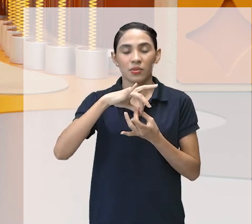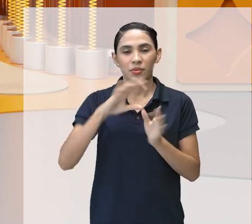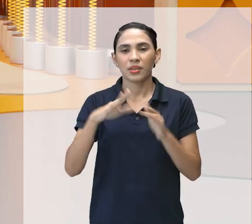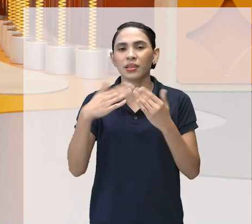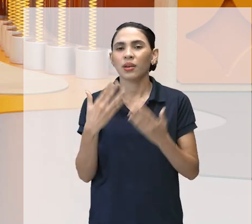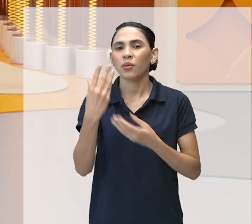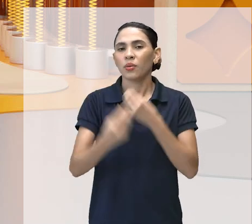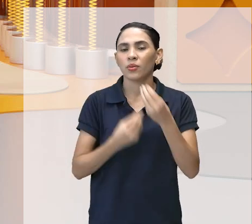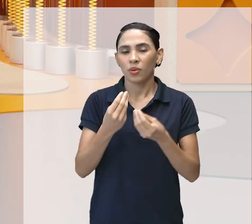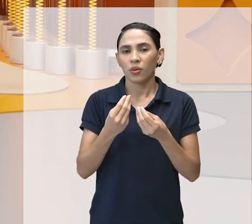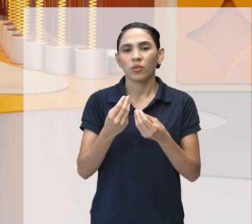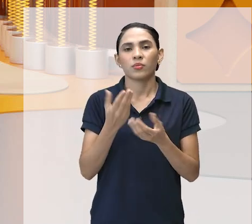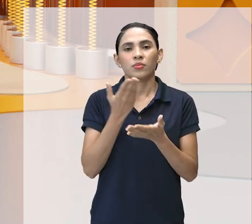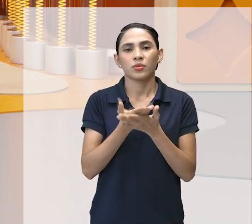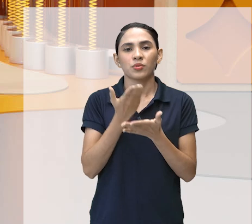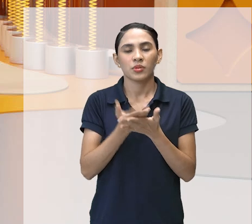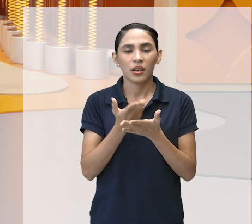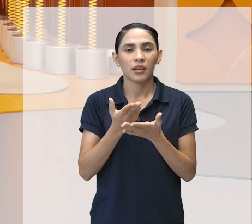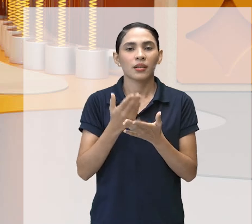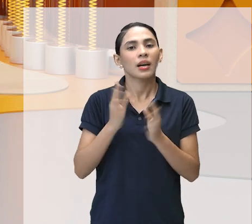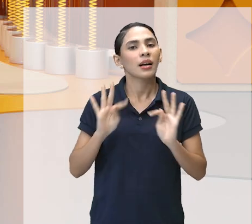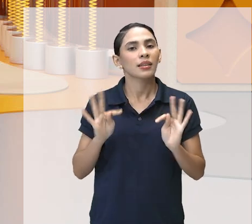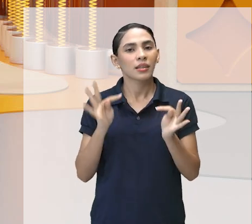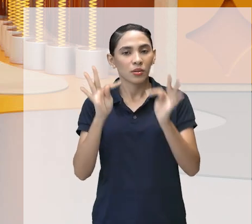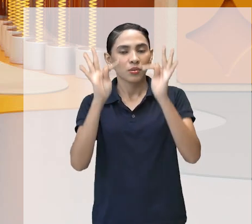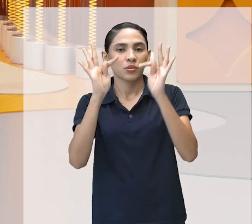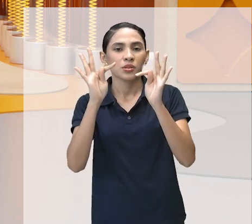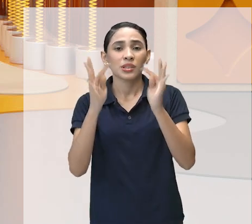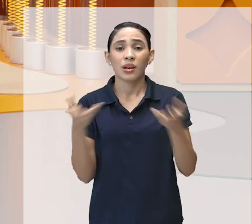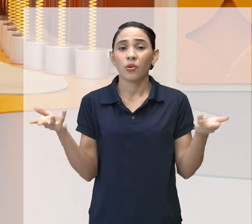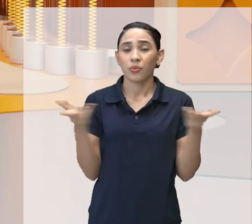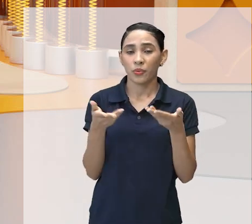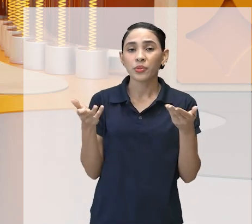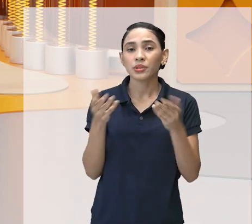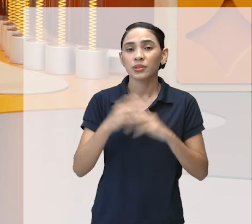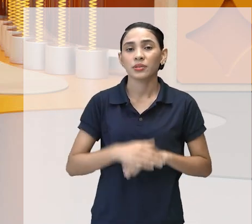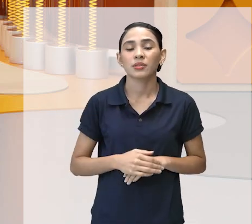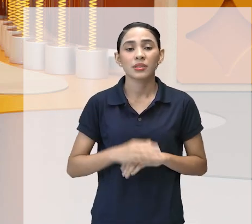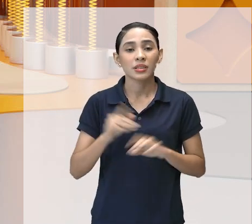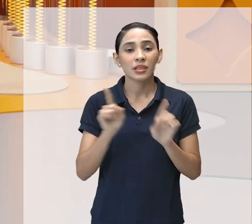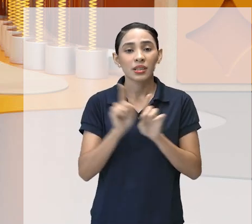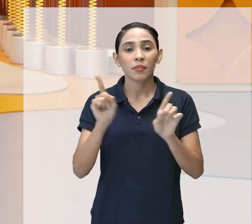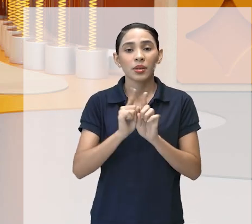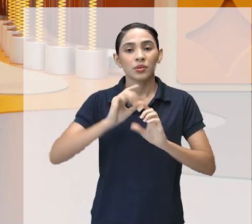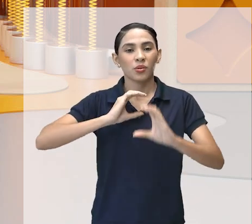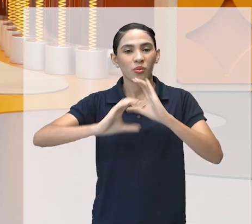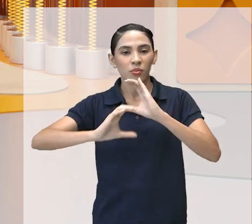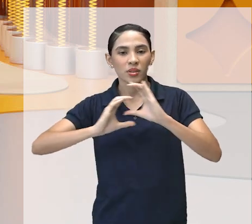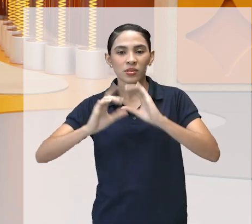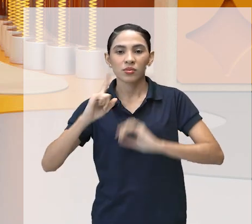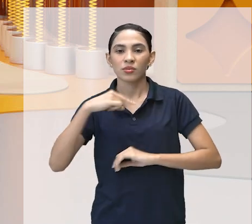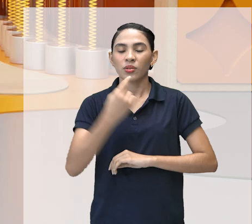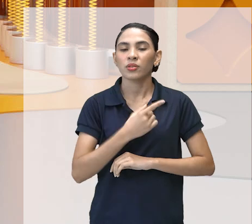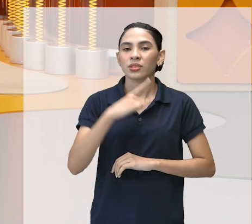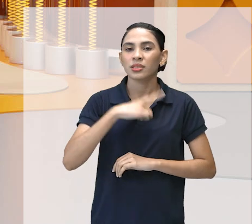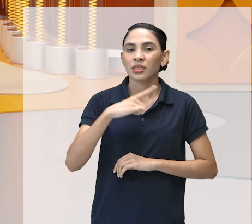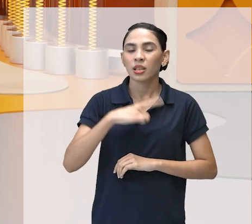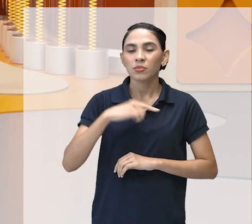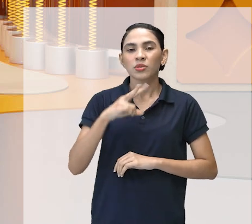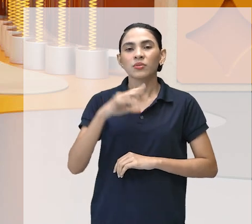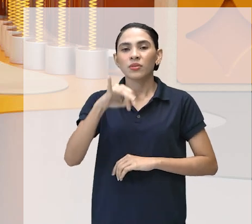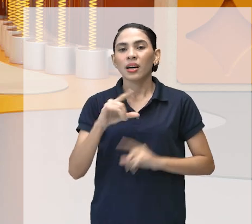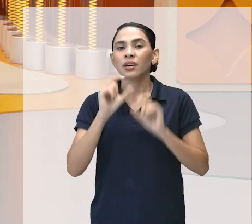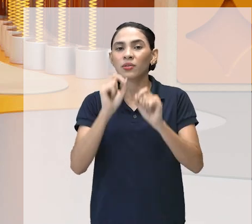Então, nós iremos estudar que a tecnologia, nos dias atuais, com as comunicações que nós temos, acaba